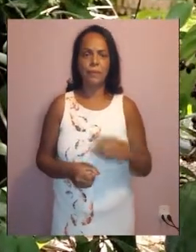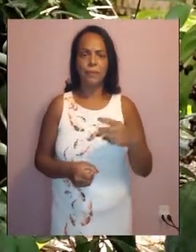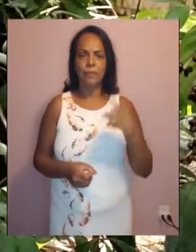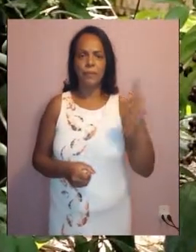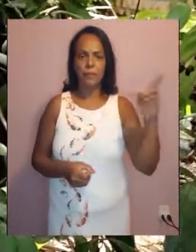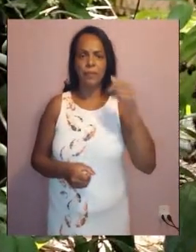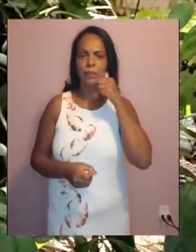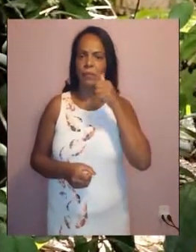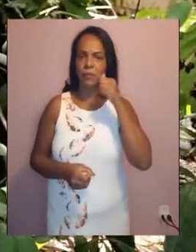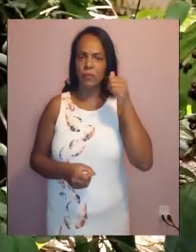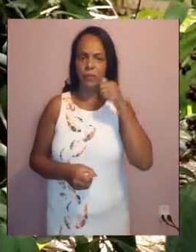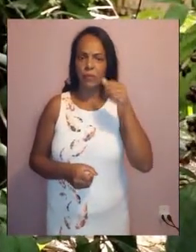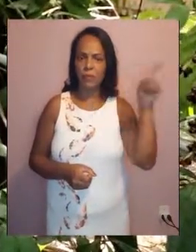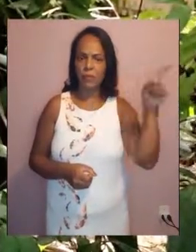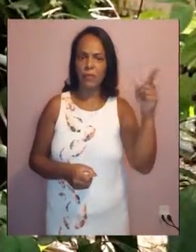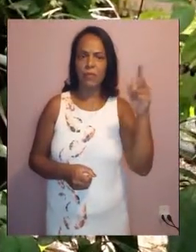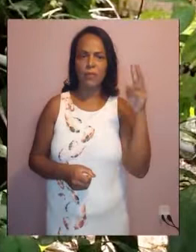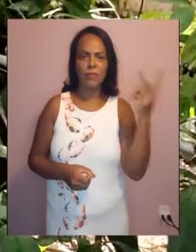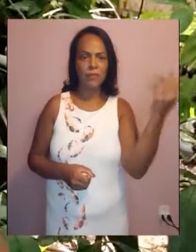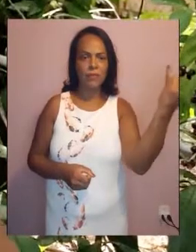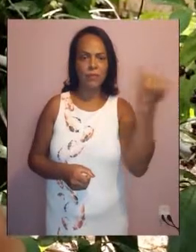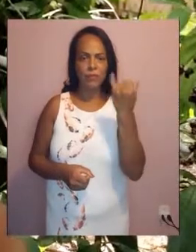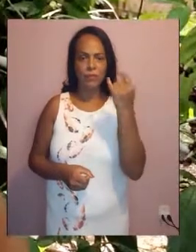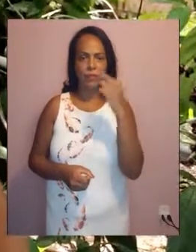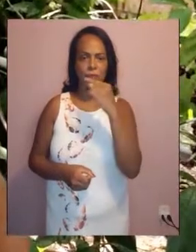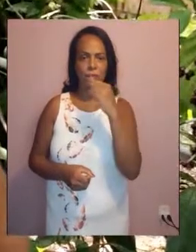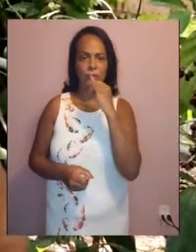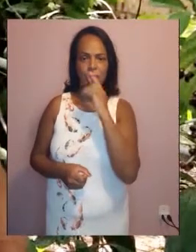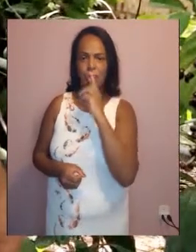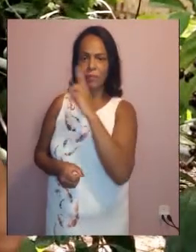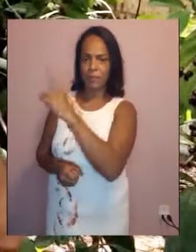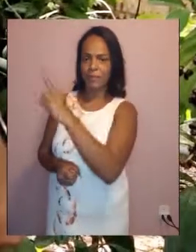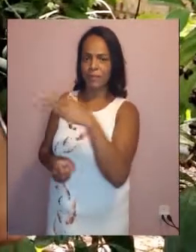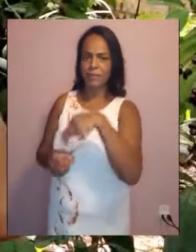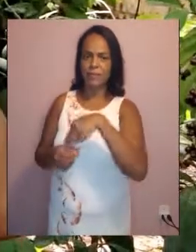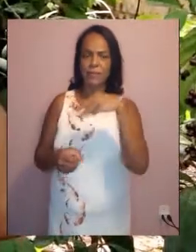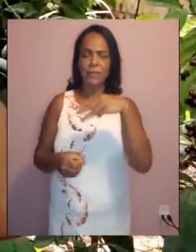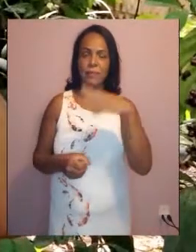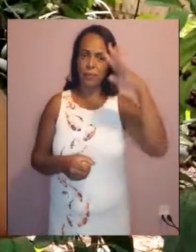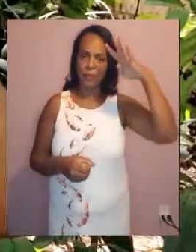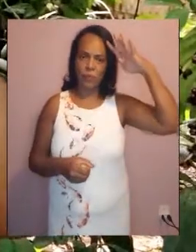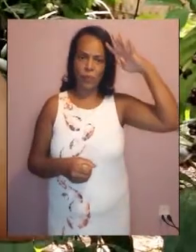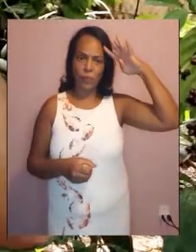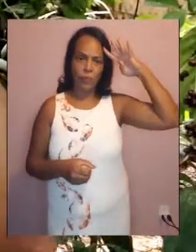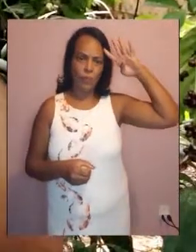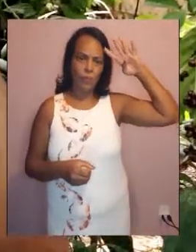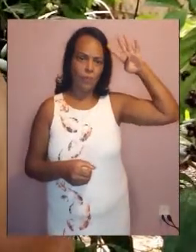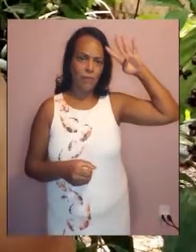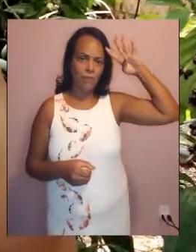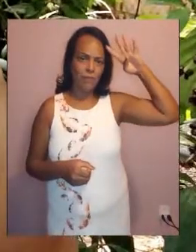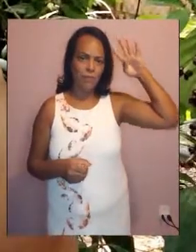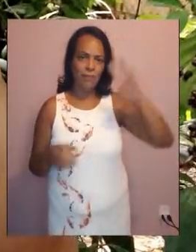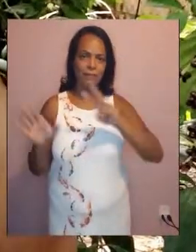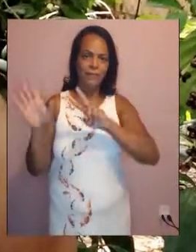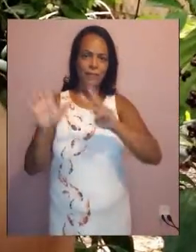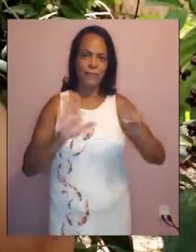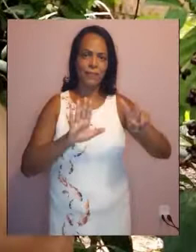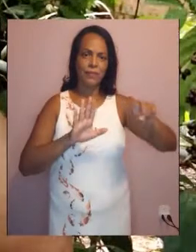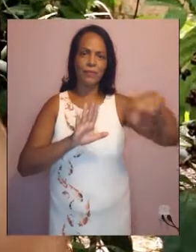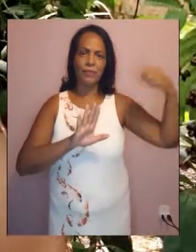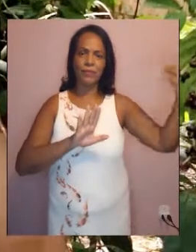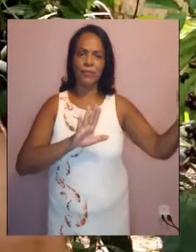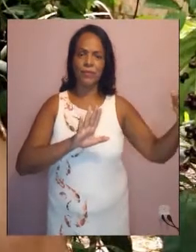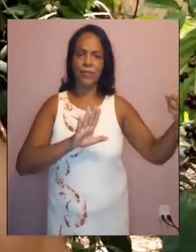próxima quarta-feira, quando for no entardecer para adentrar a noite,